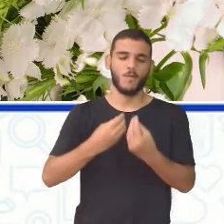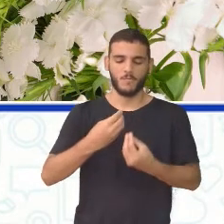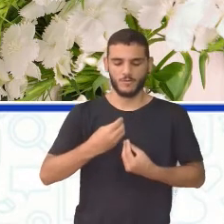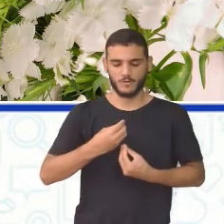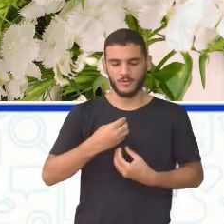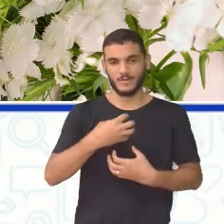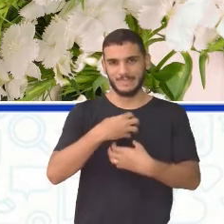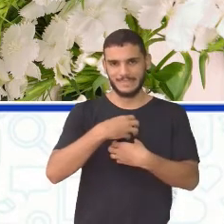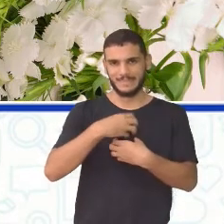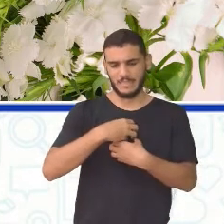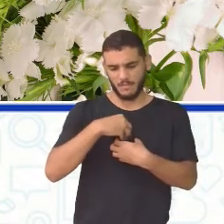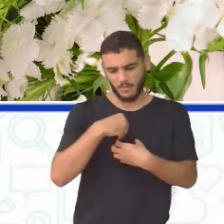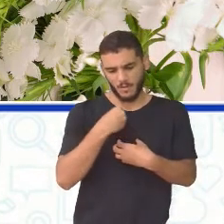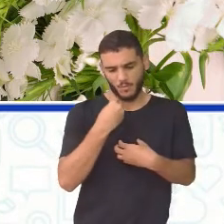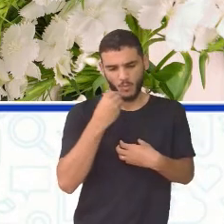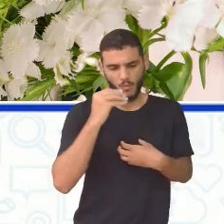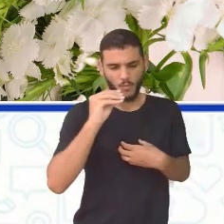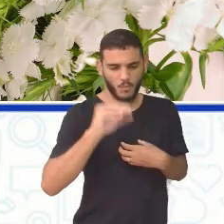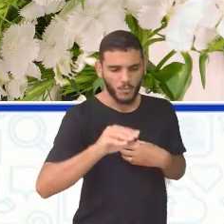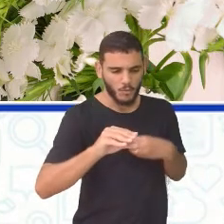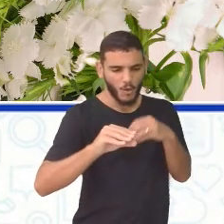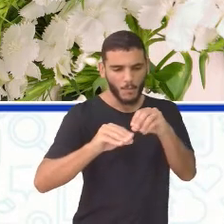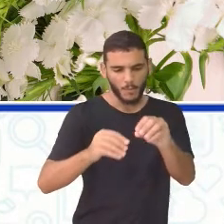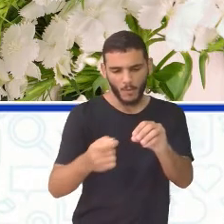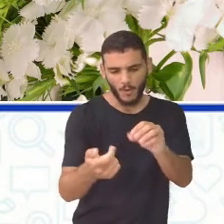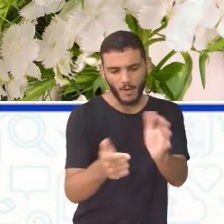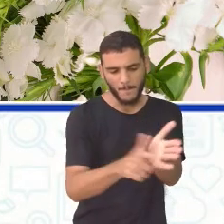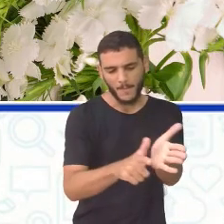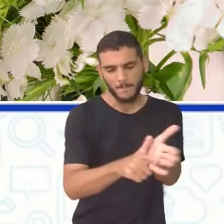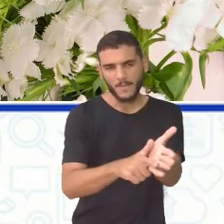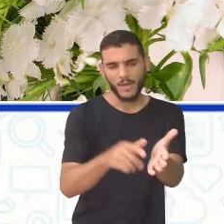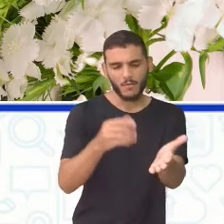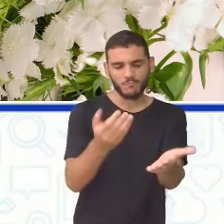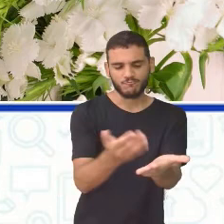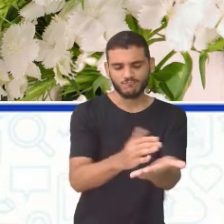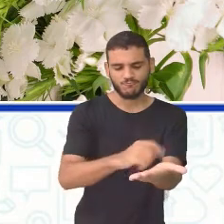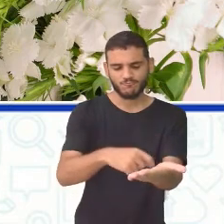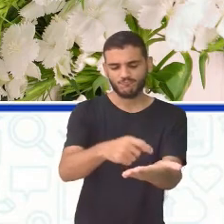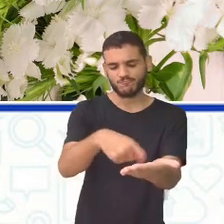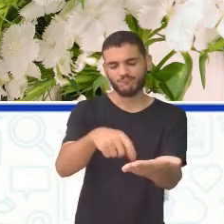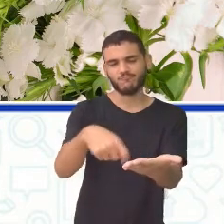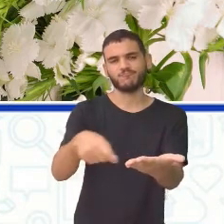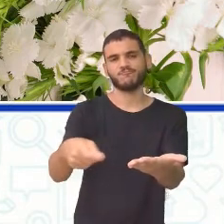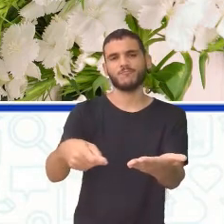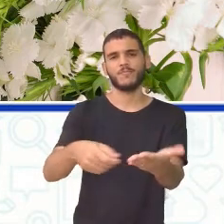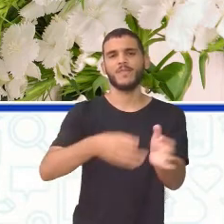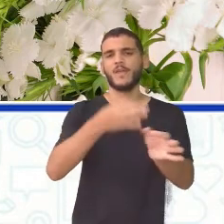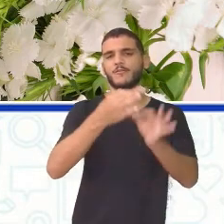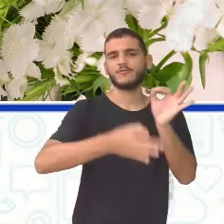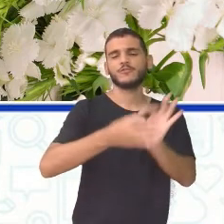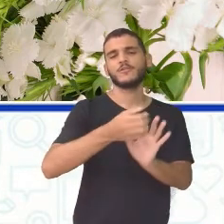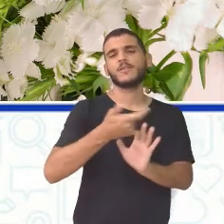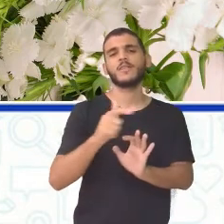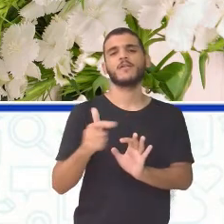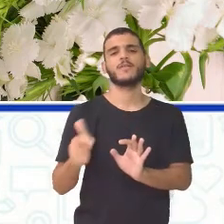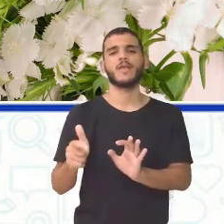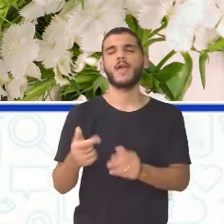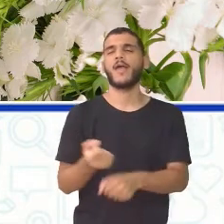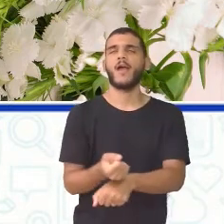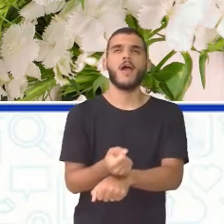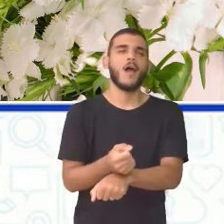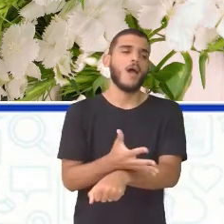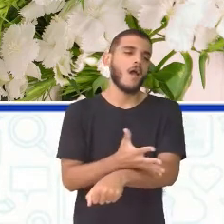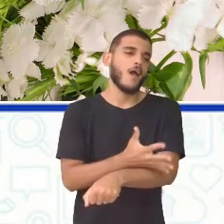poética, o que acontece em nosso dia a dia. As injustiças, a paixão, as